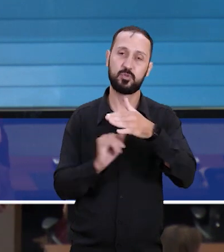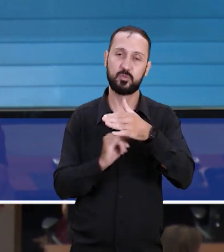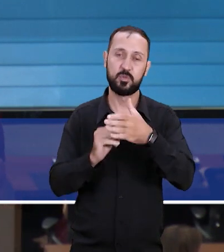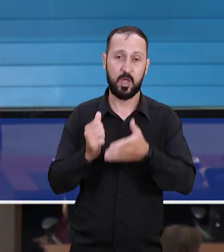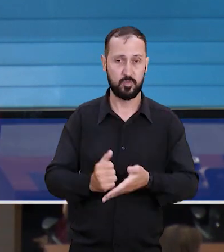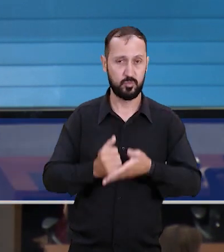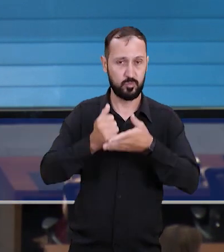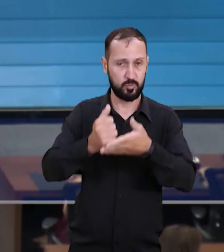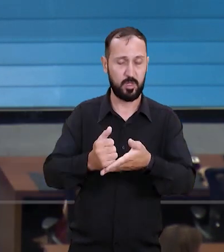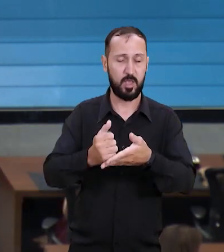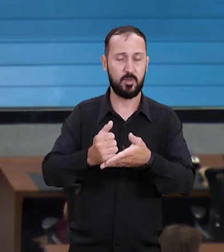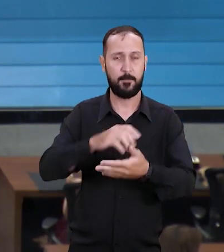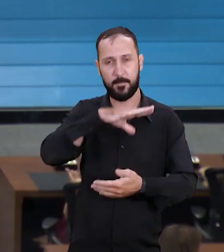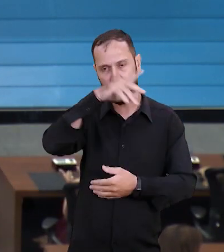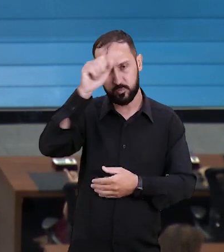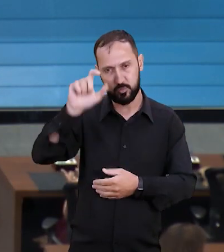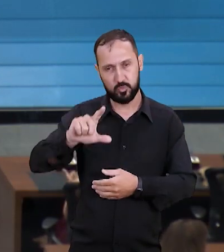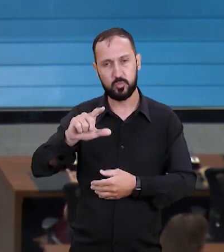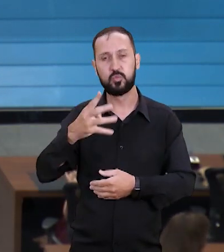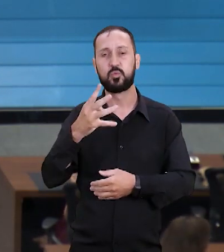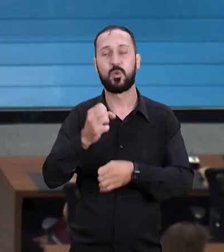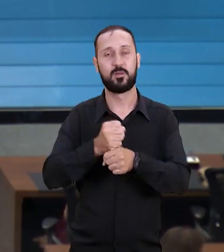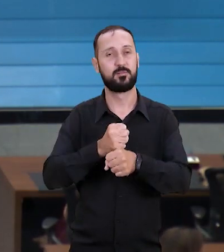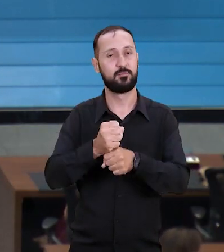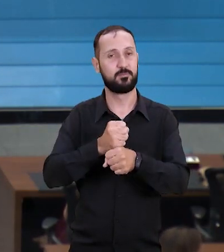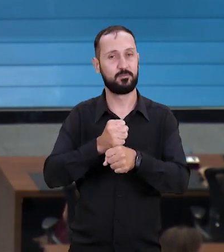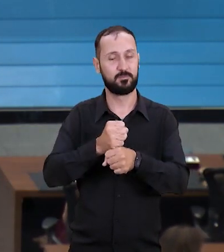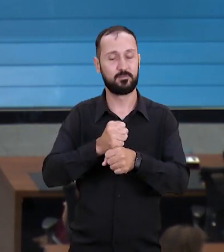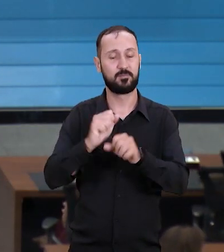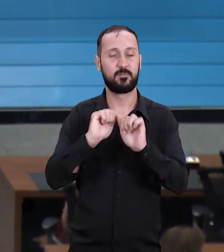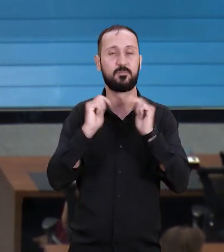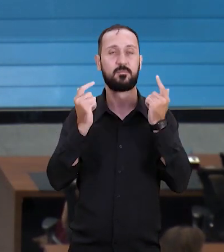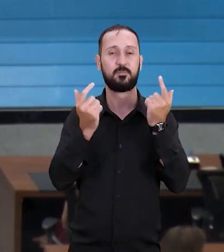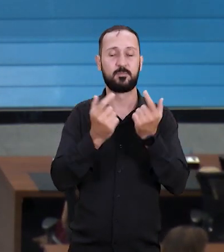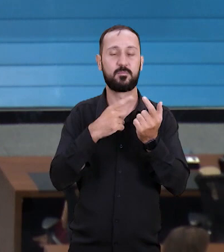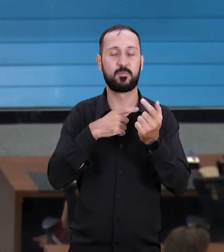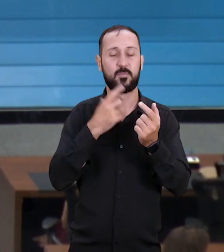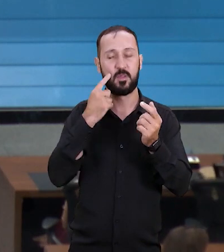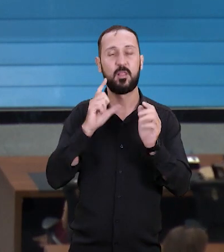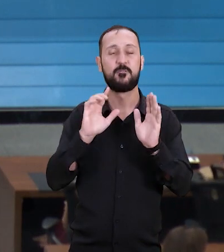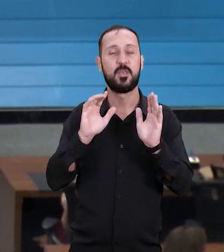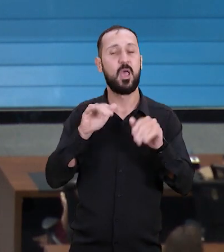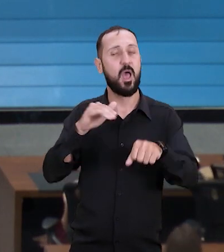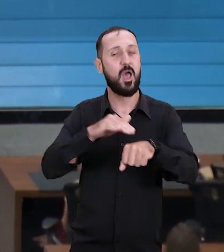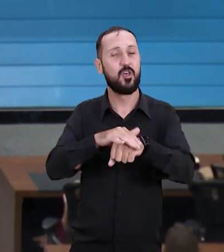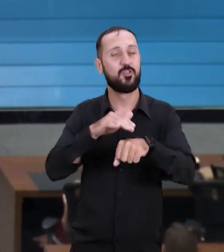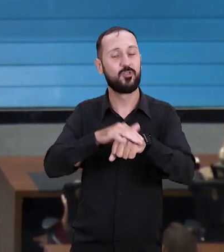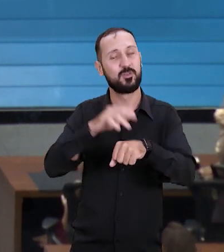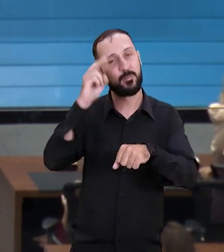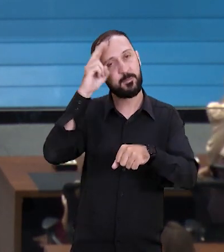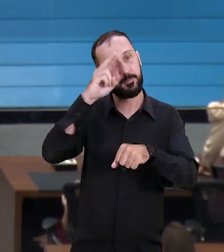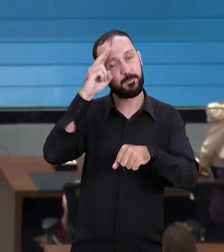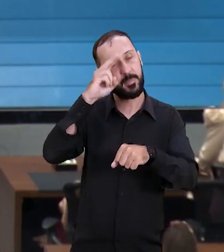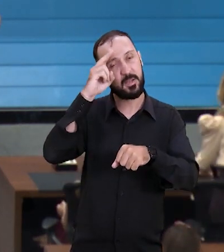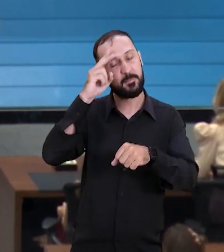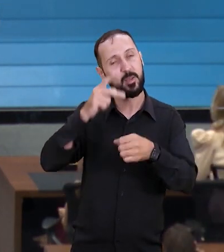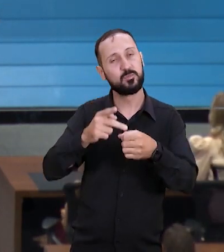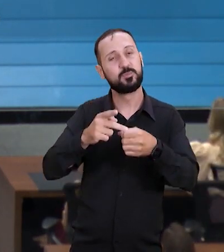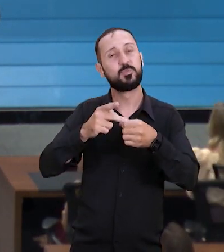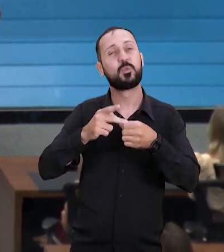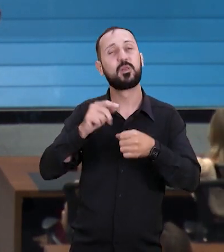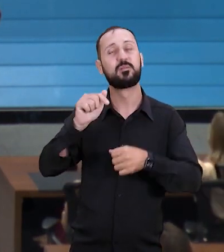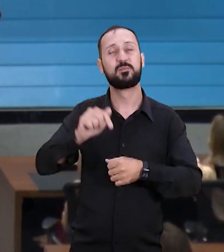a construir Mato Grosso do Sul em seus 40 anos, a Assembleia Legislativa dedicou a noite para lembrar dos procuradores do